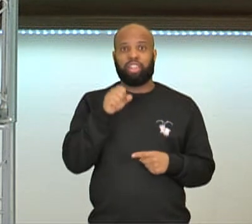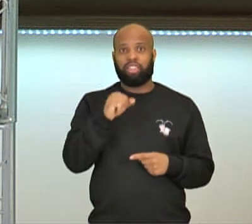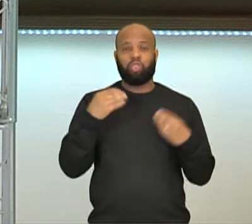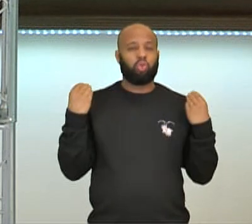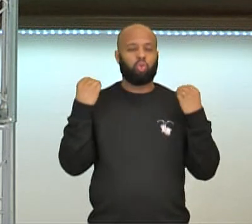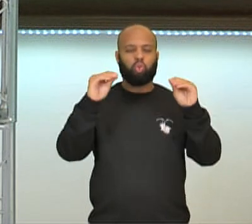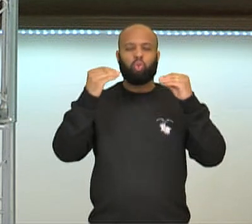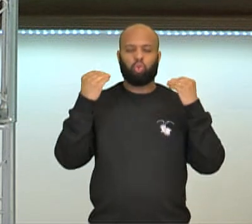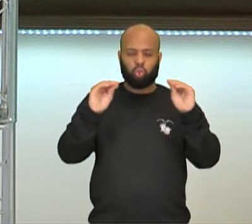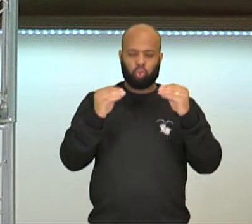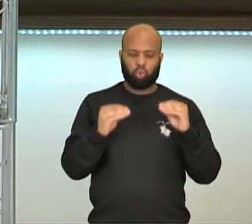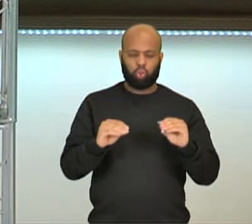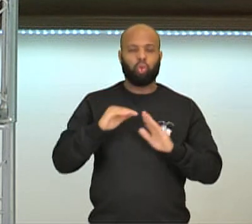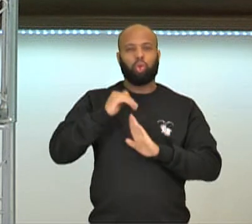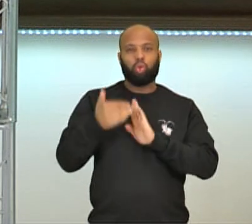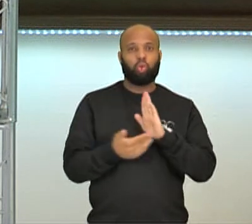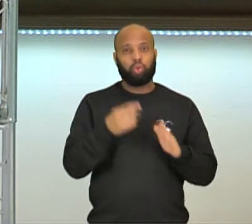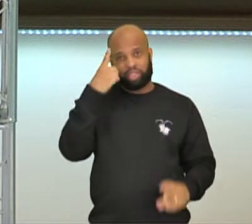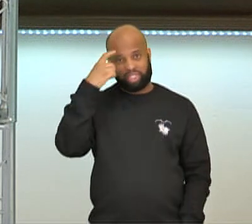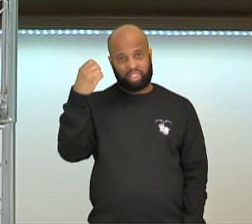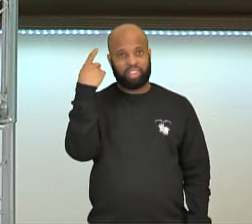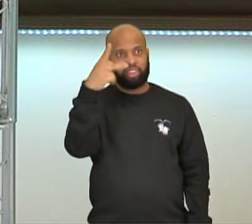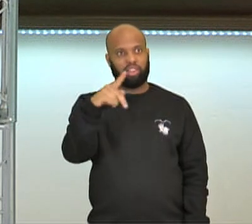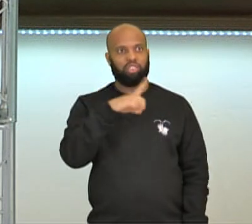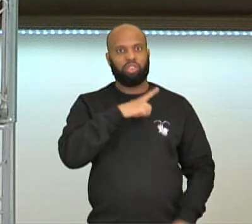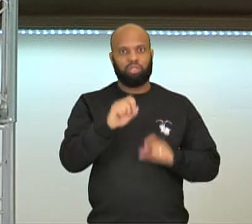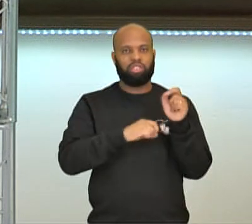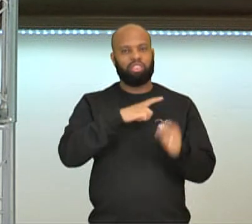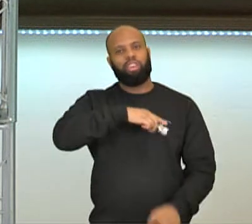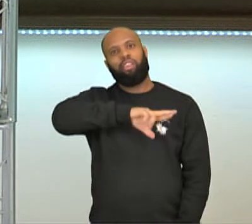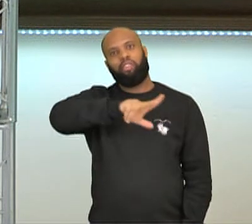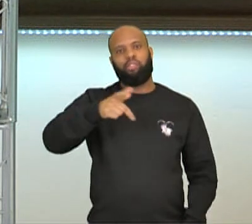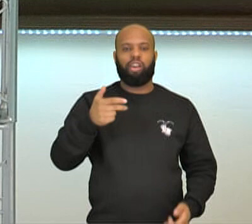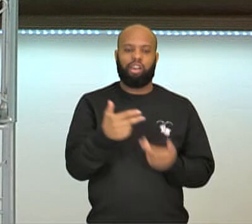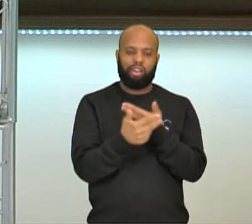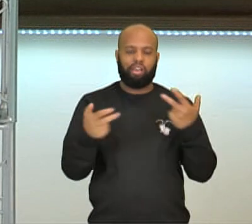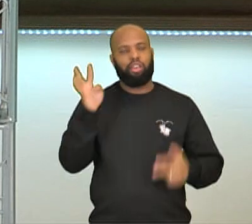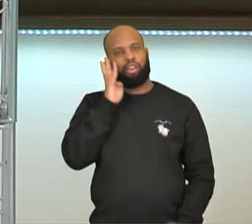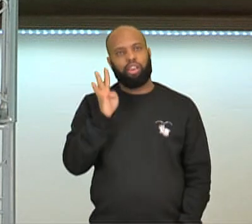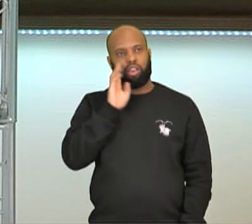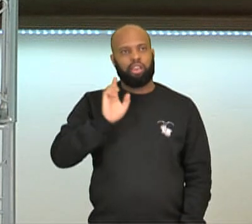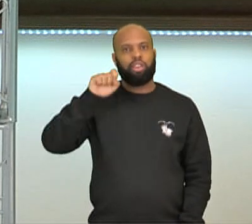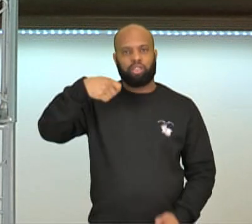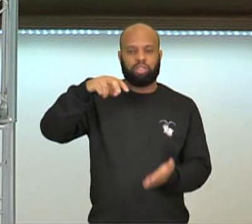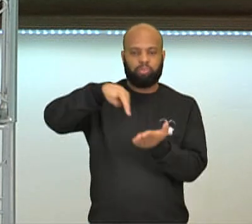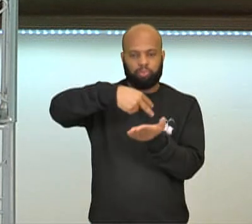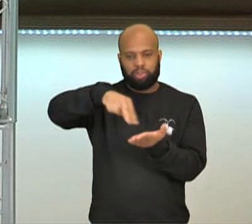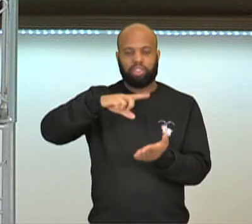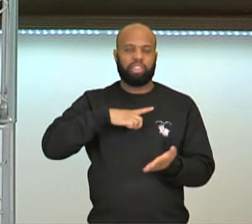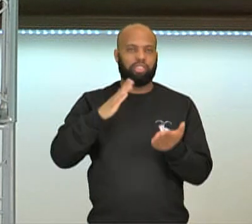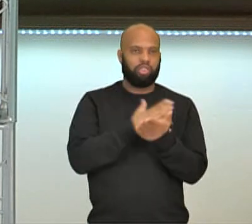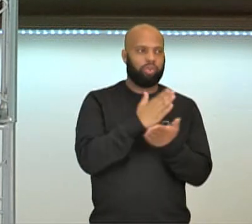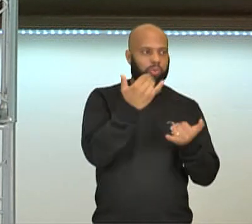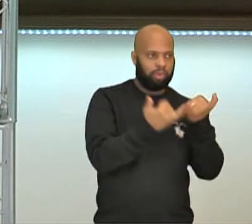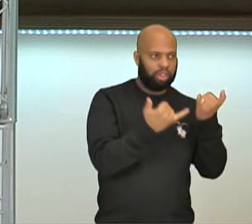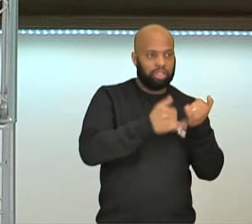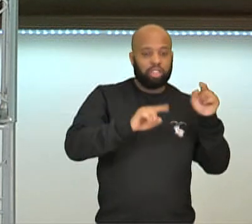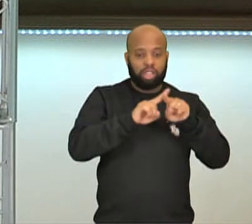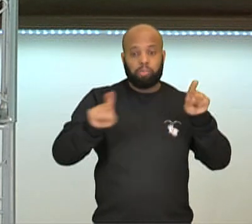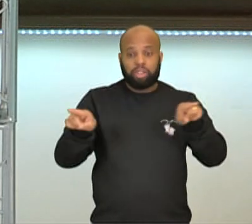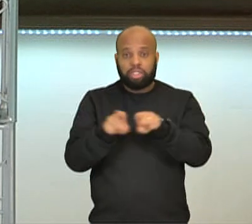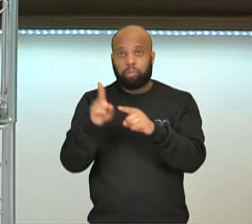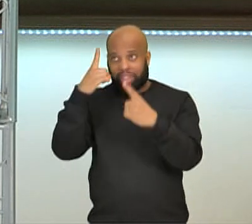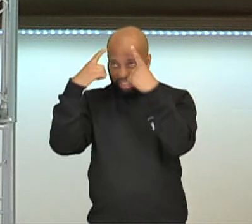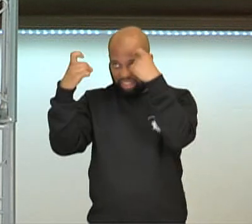as ideias que vocês têm, a gente teria um acervo gigantesco com relação à dança, muitas coisas parecidas, mas a